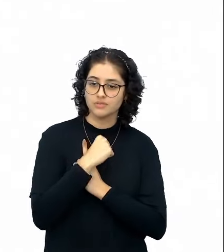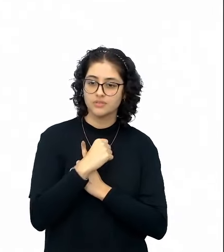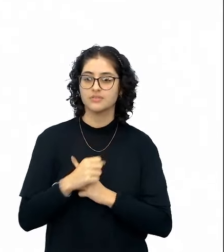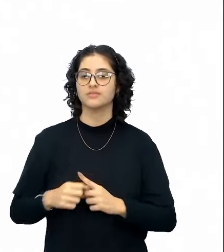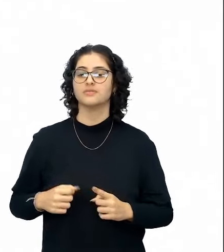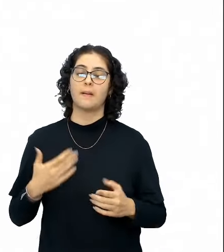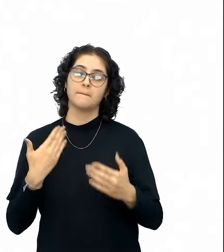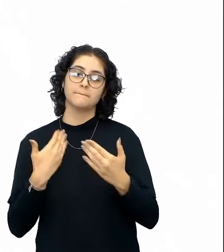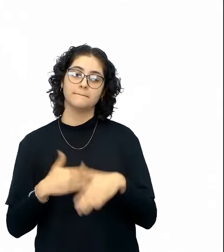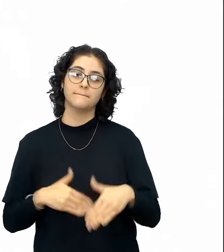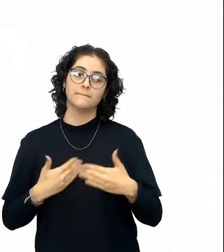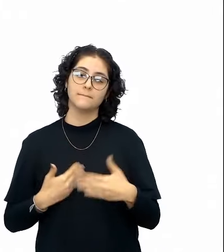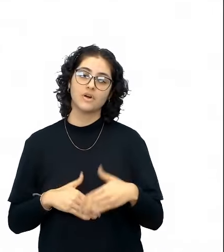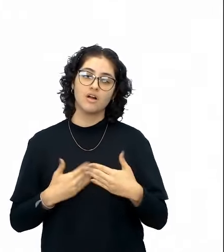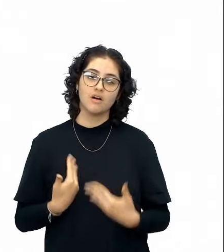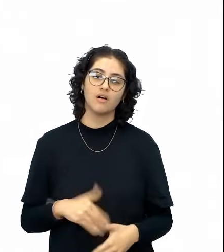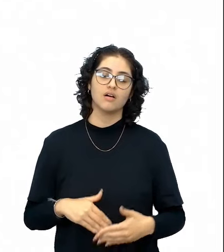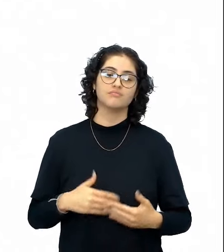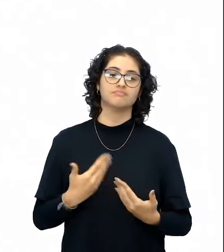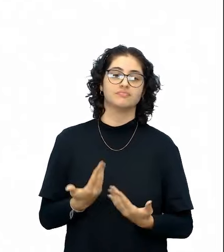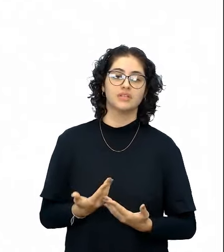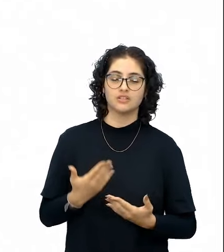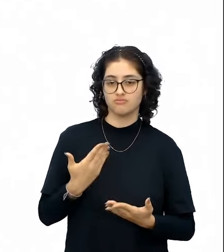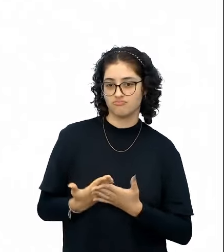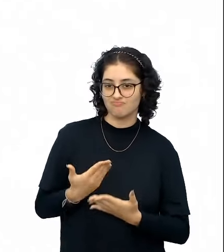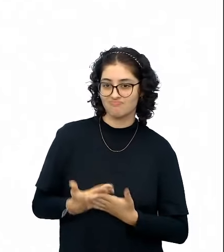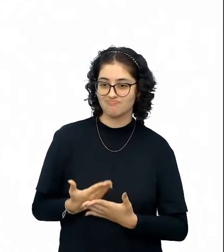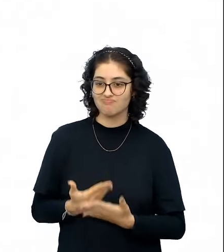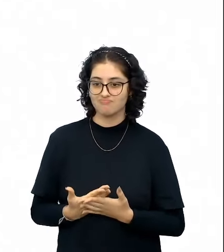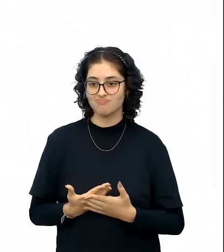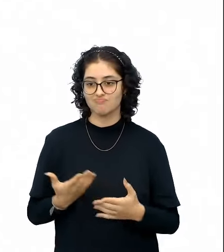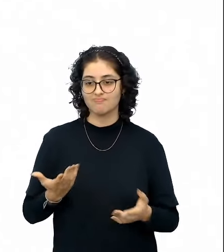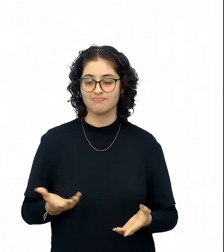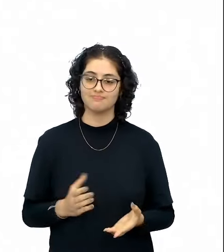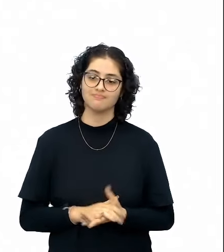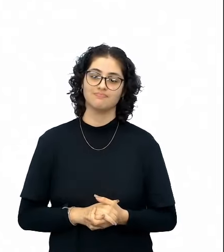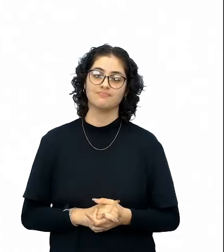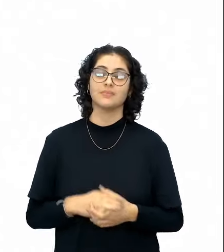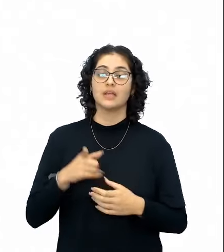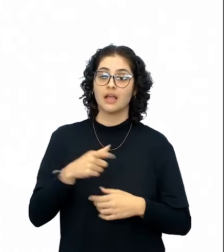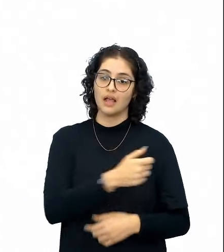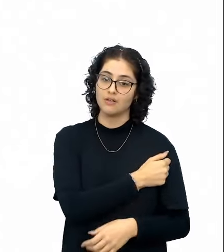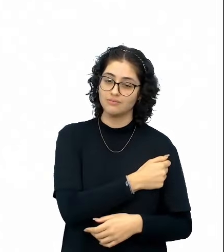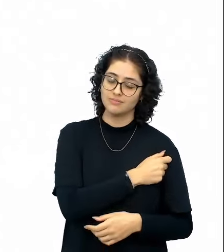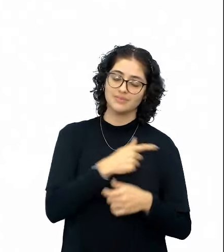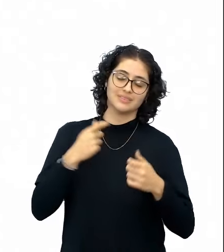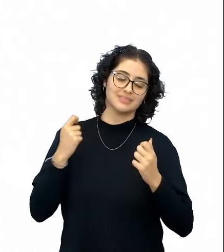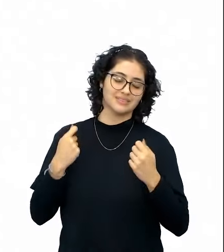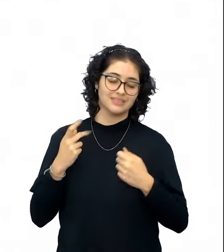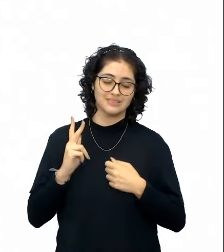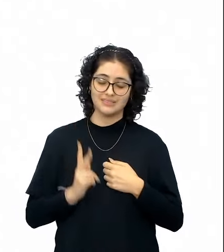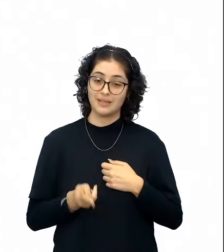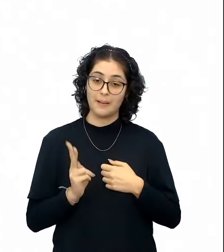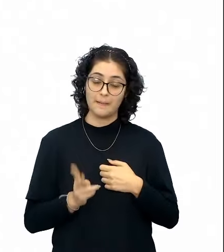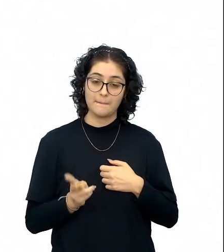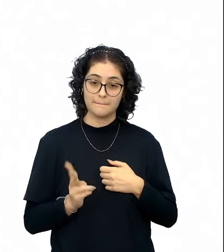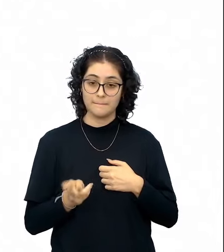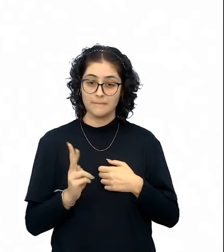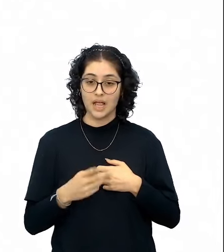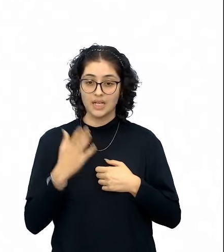nas provas, nos testes acadêmicos. O aluno sempre terá que mostrar